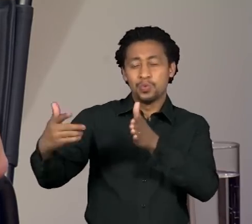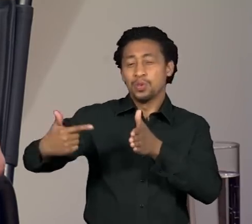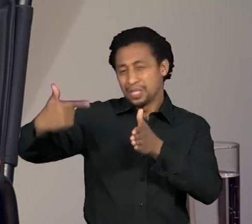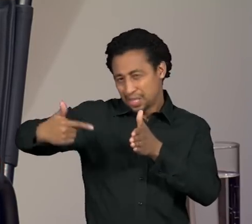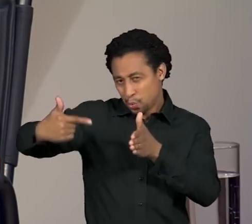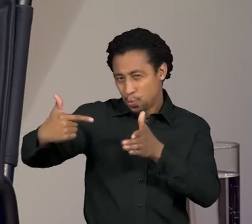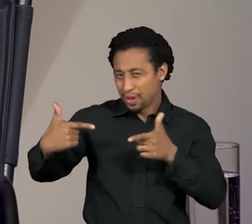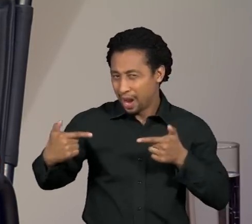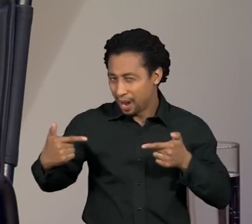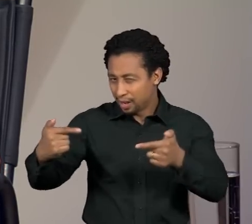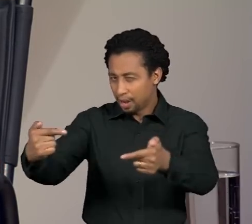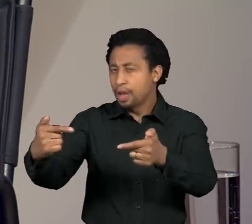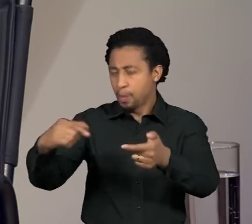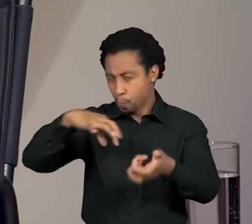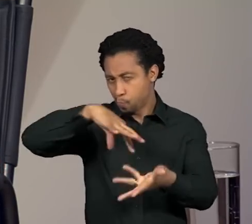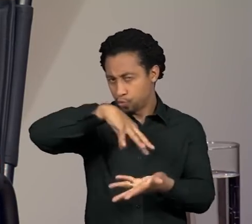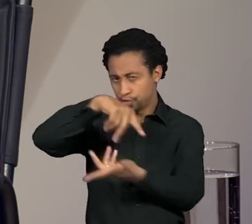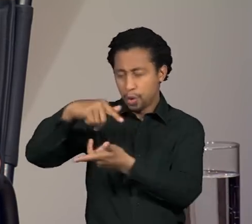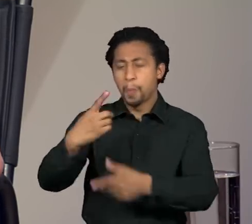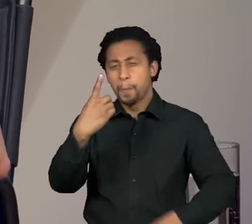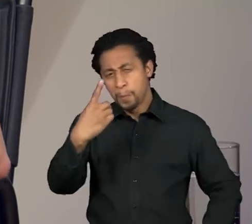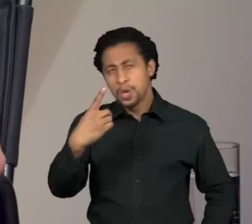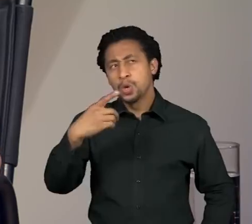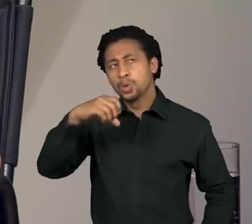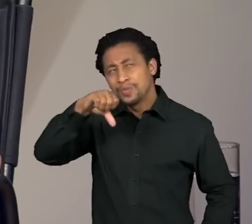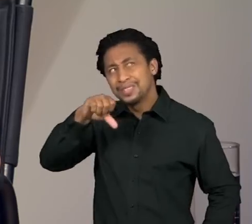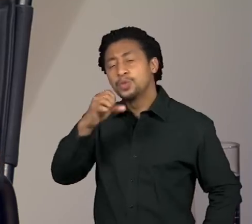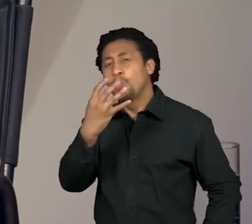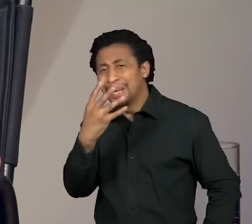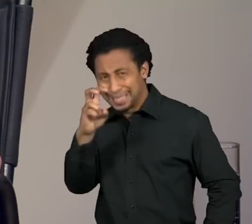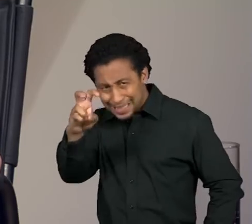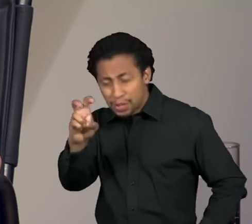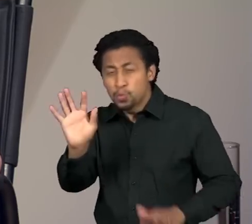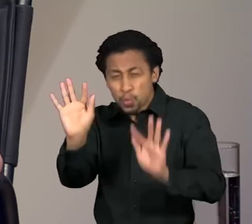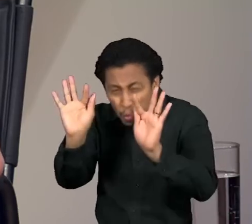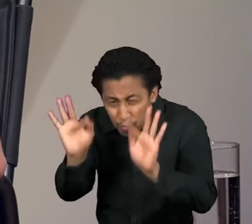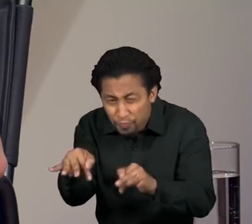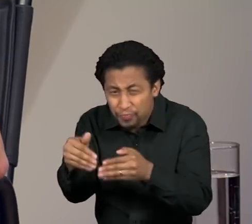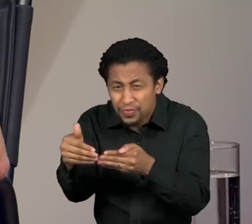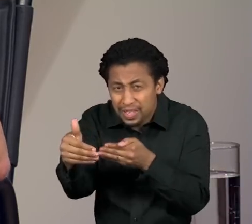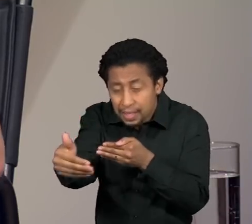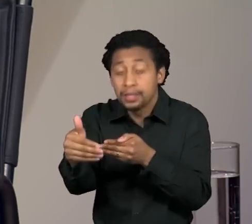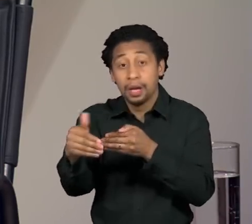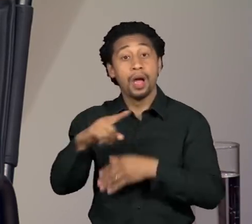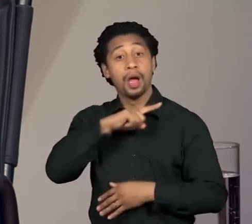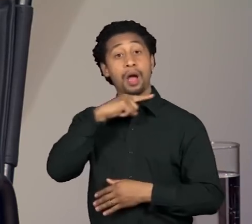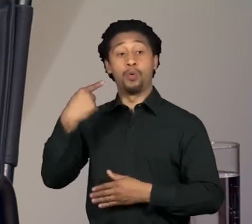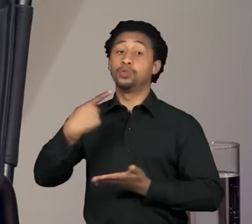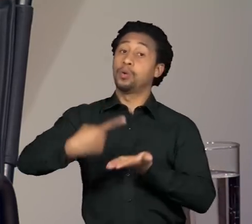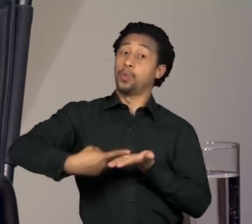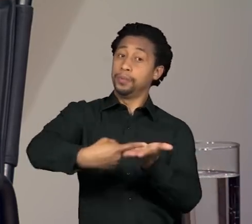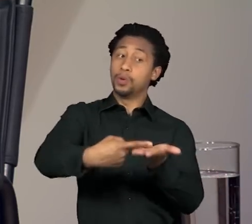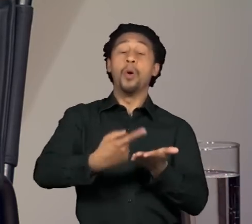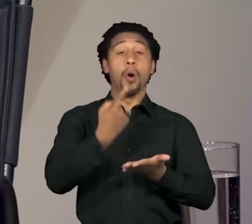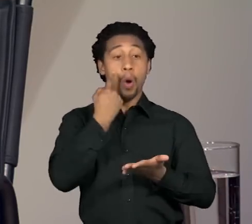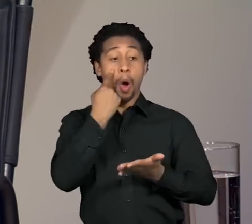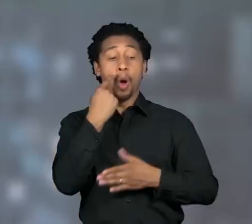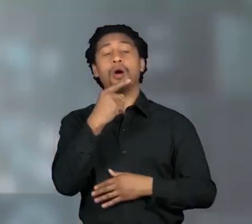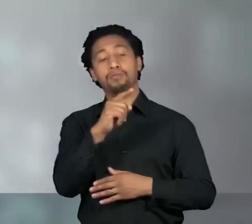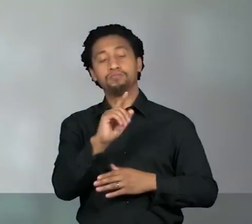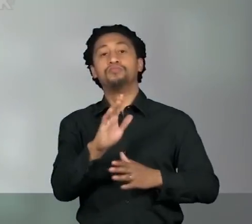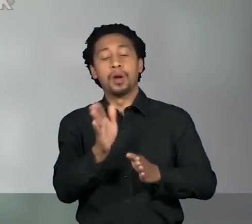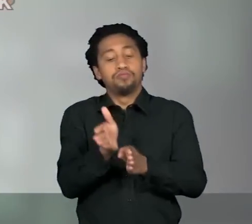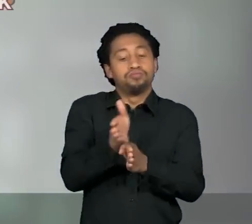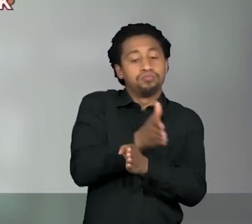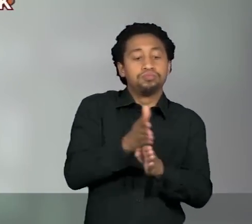Mundial, em 1945, e que previam que a fronteira russa ela estaria preservada, né? Falando em fronteira russa, seria o leste